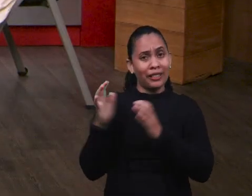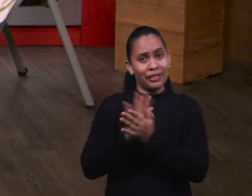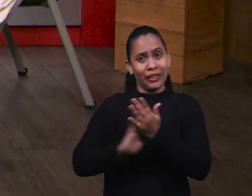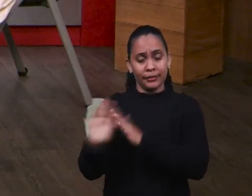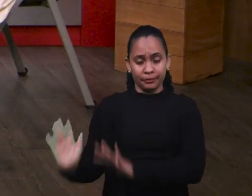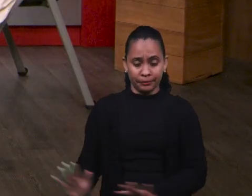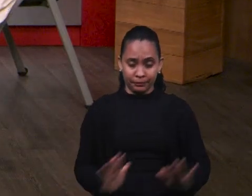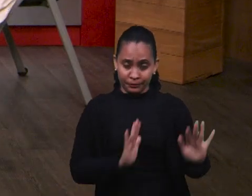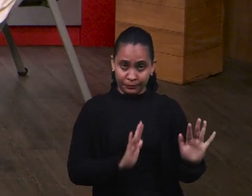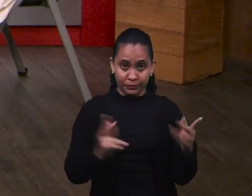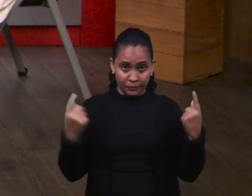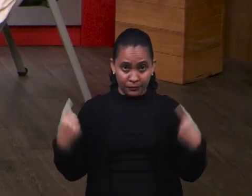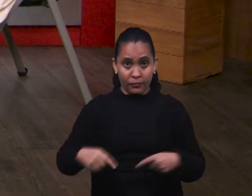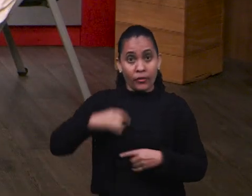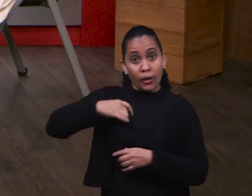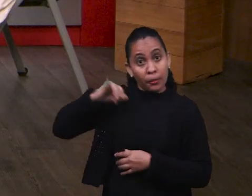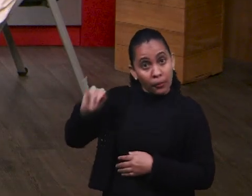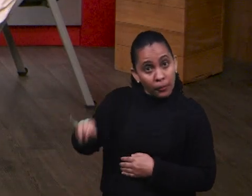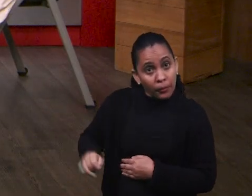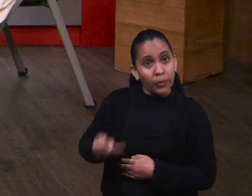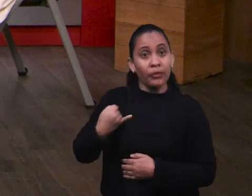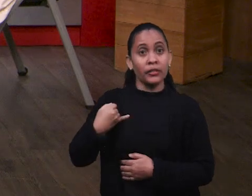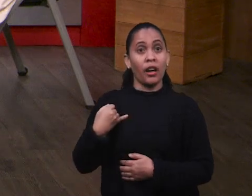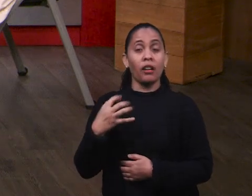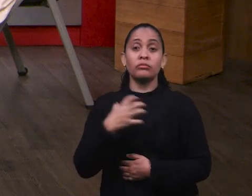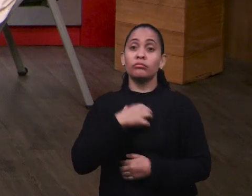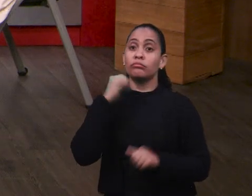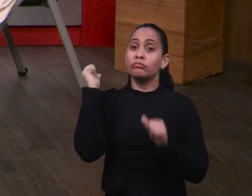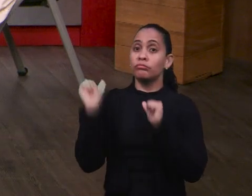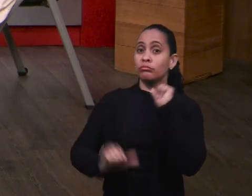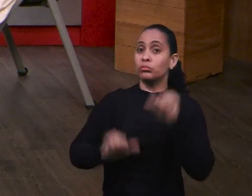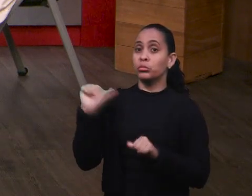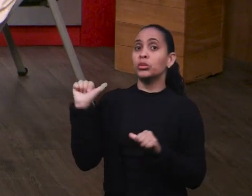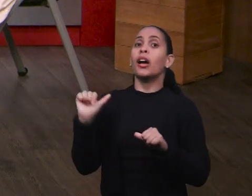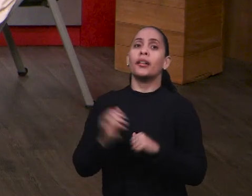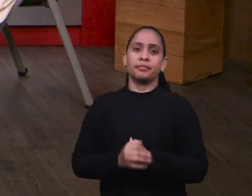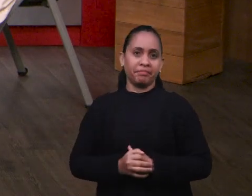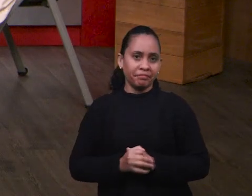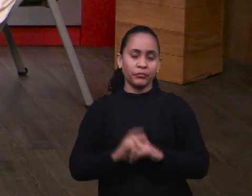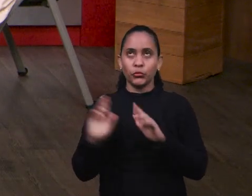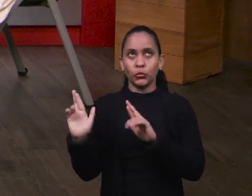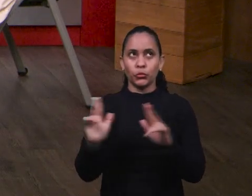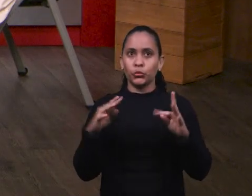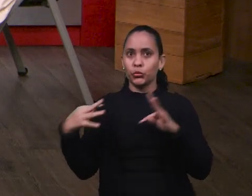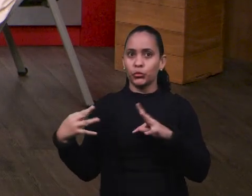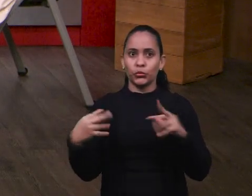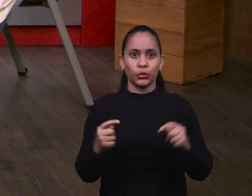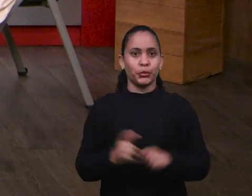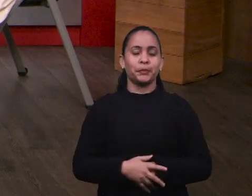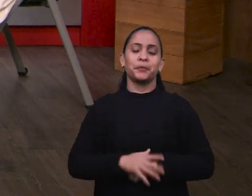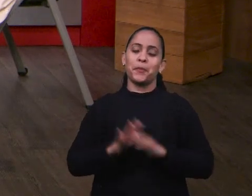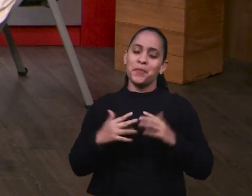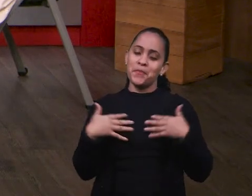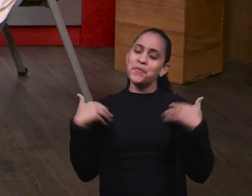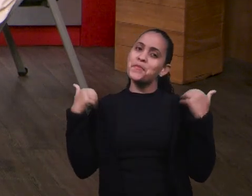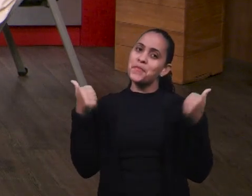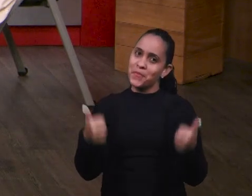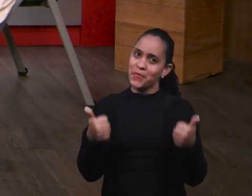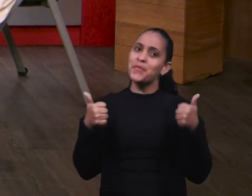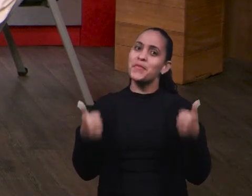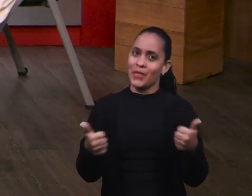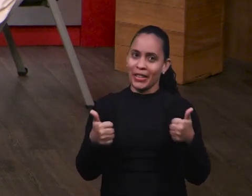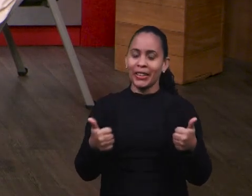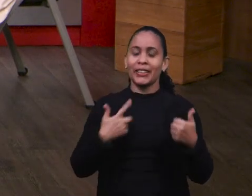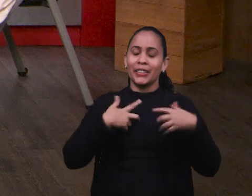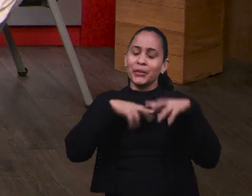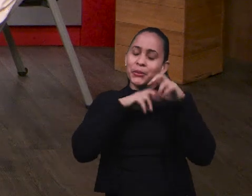né? A pessoa tem que aproveitar isso e mudar de vida, mudar todo o estilo dela de vida. Isso aí, exatamente. Então melhora outras coisas também, né?